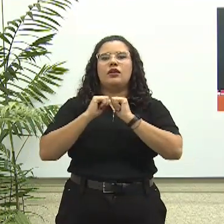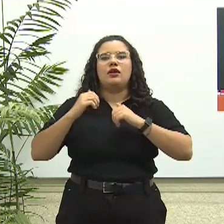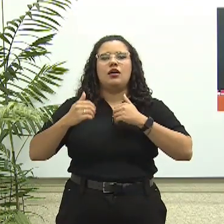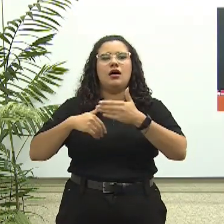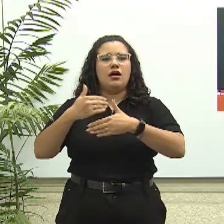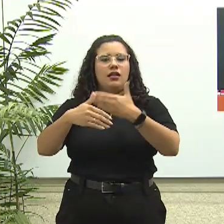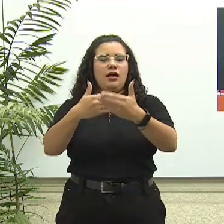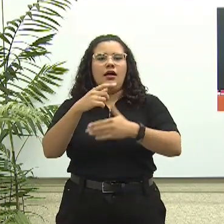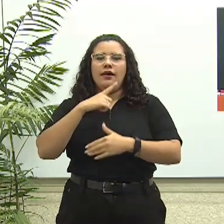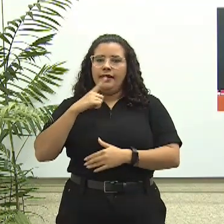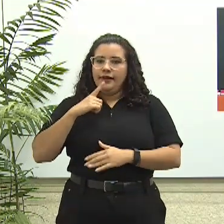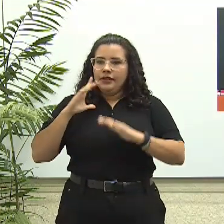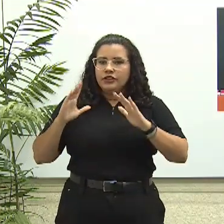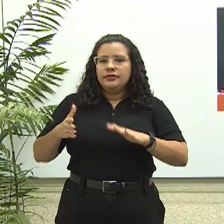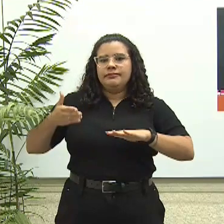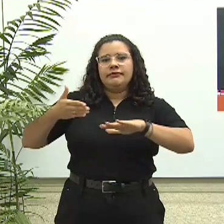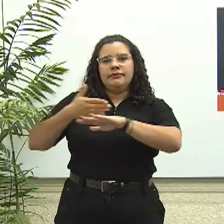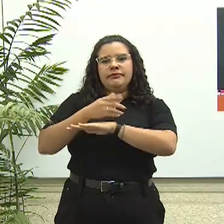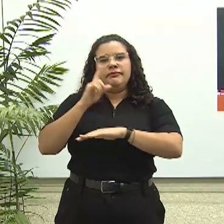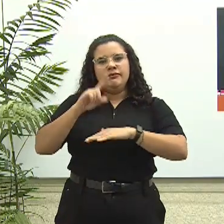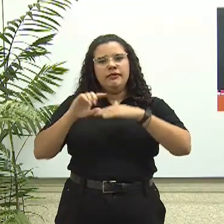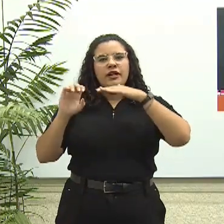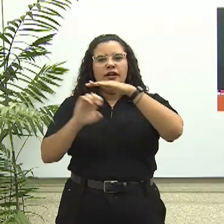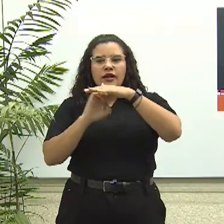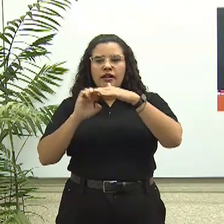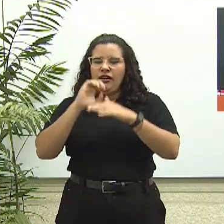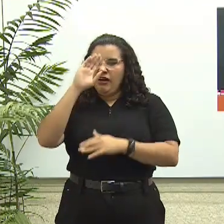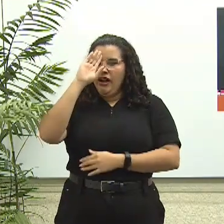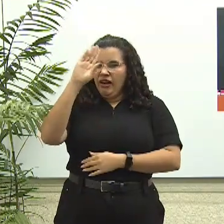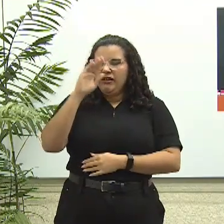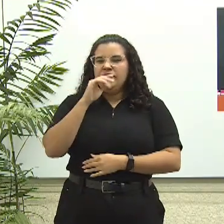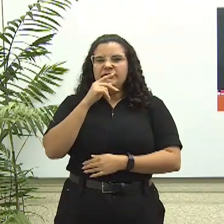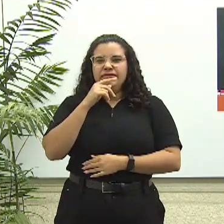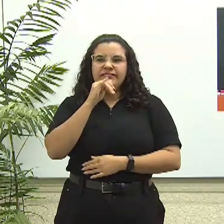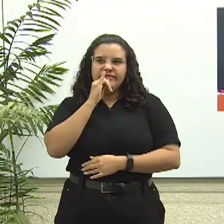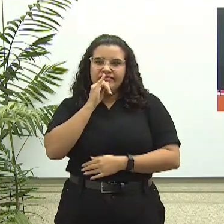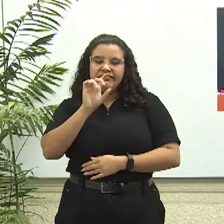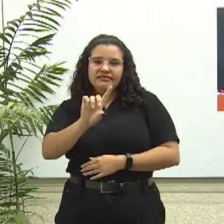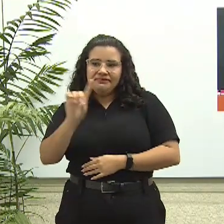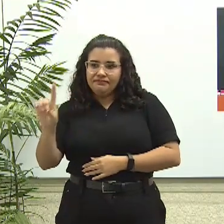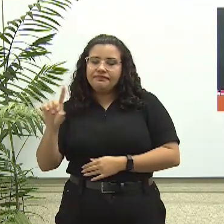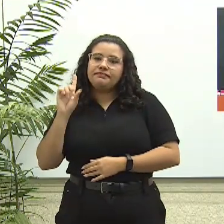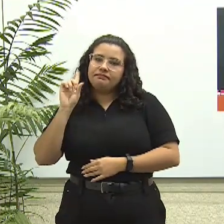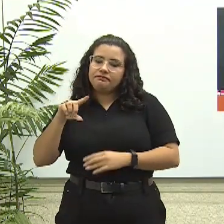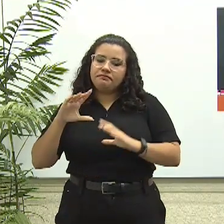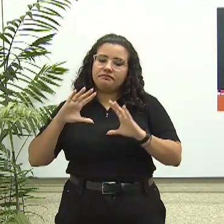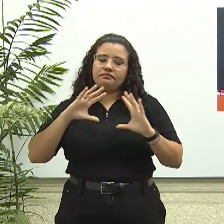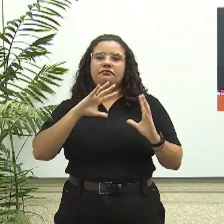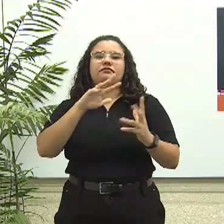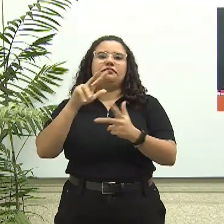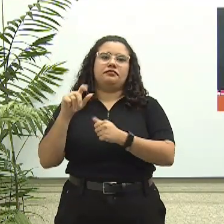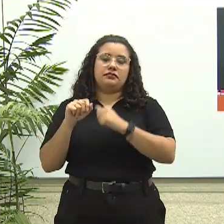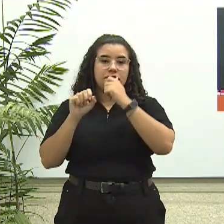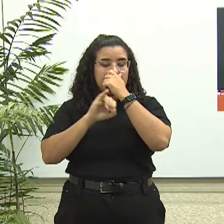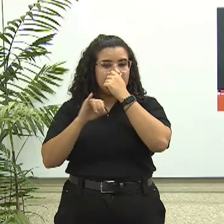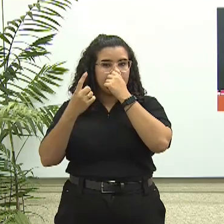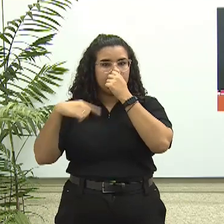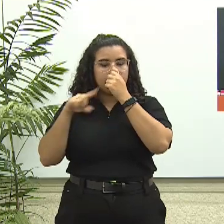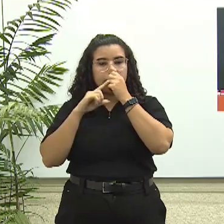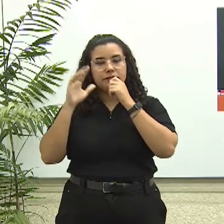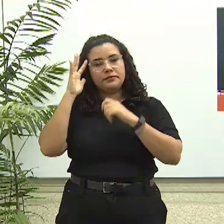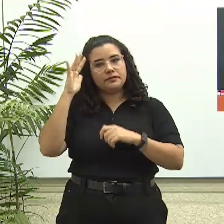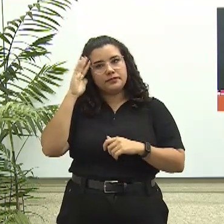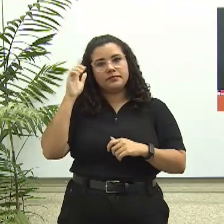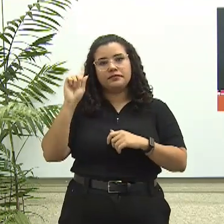parte né é uma indústria a Extrema direita é uma indústria também do Norte Global se a gente pensar é